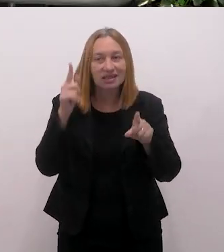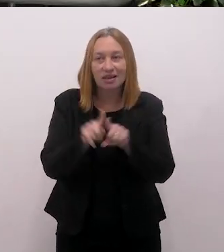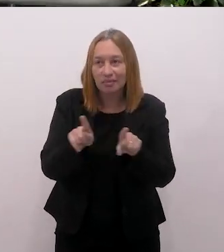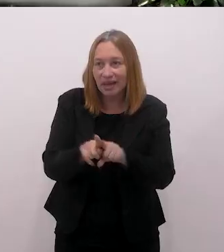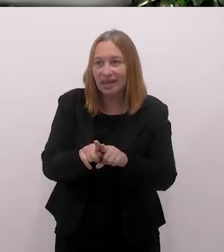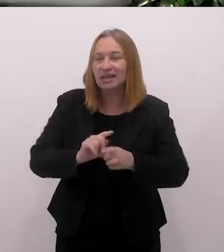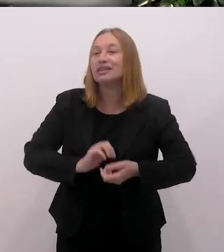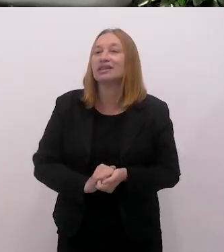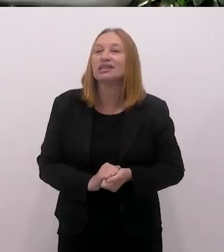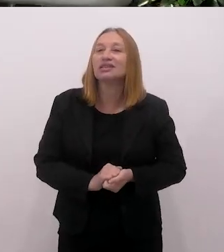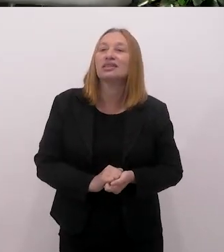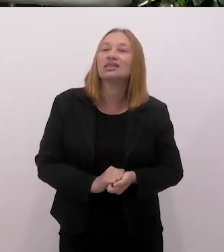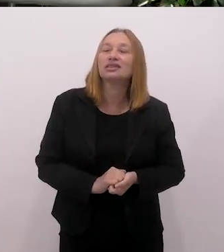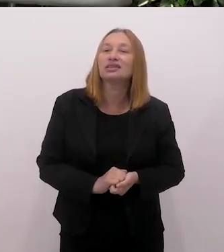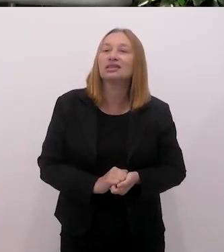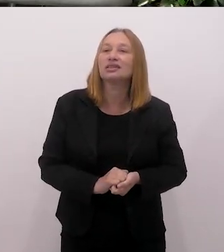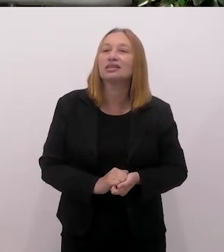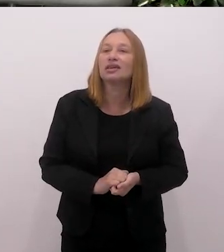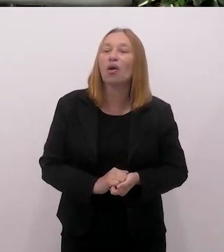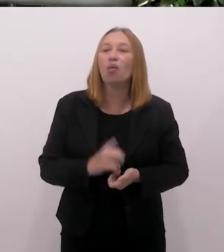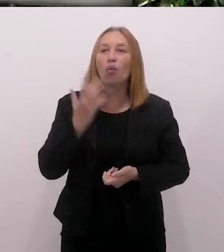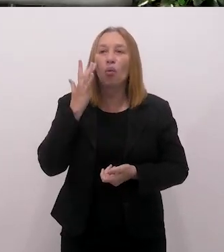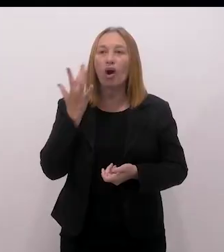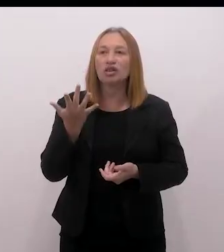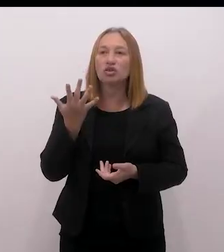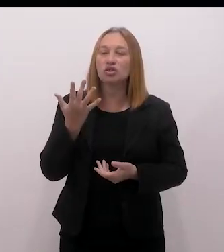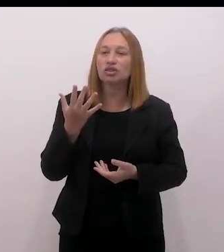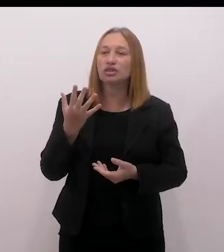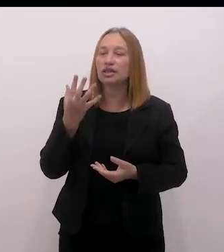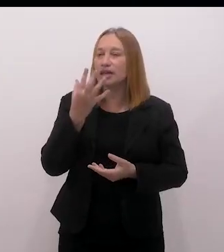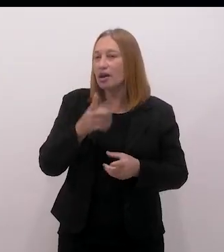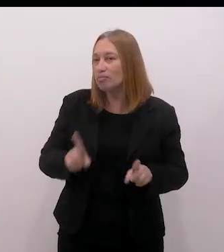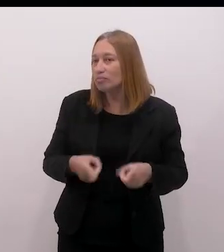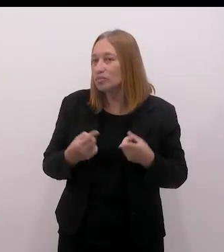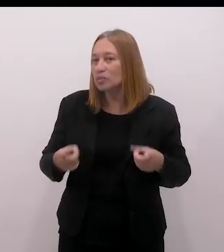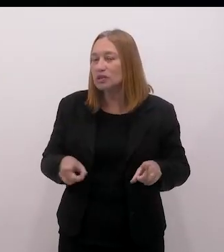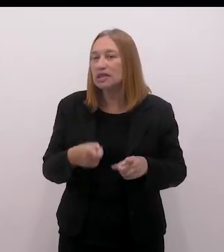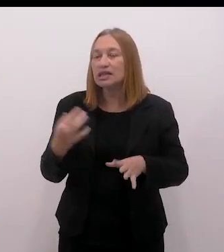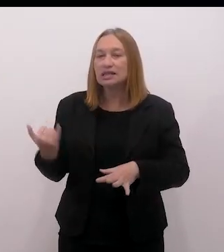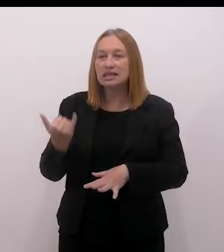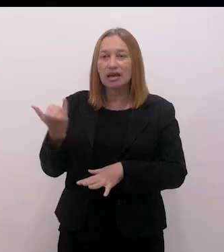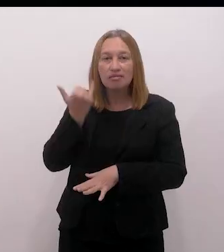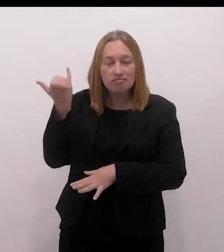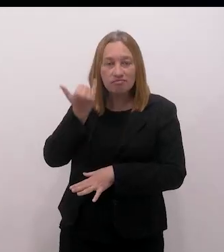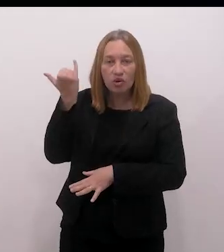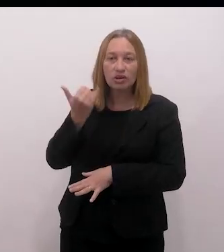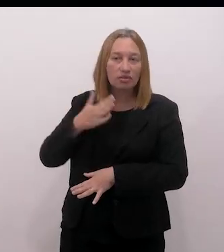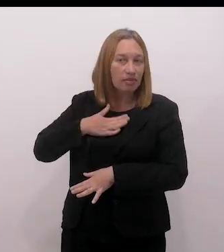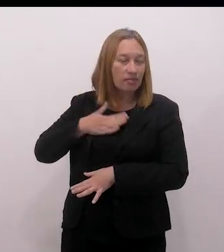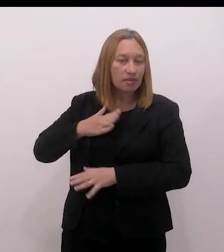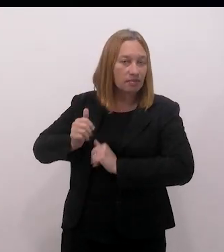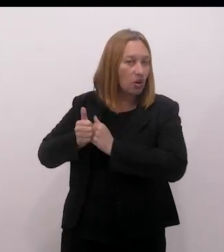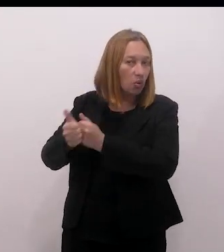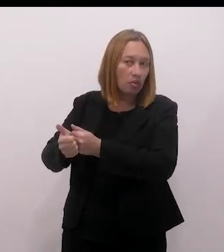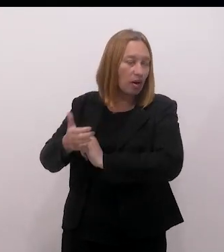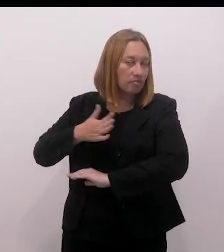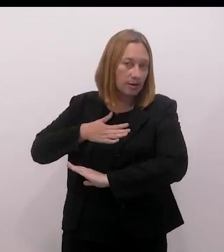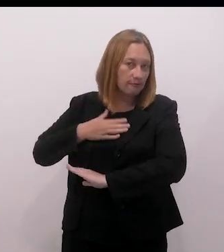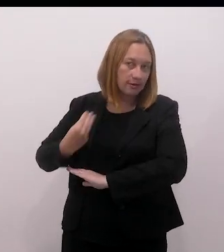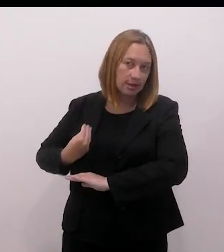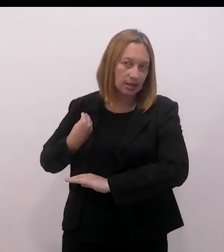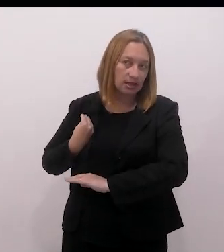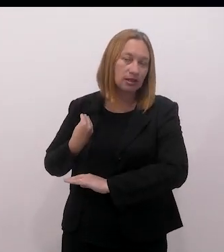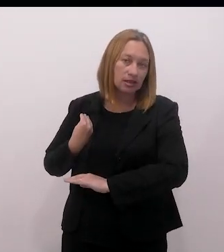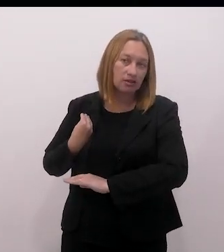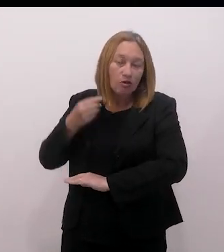terapia. Eu acho que... a música sempre foi muito importante para mim, me acompanhou muito, assim, né? Foi